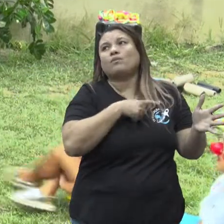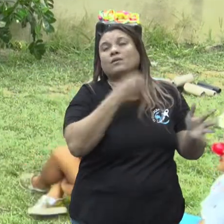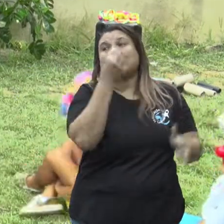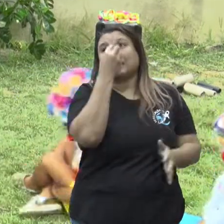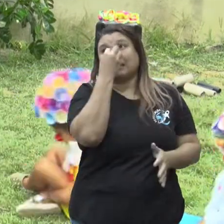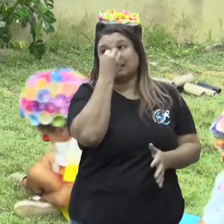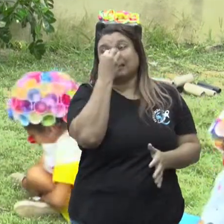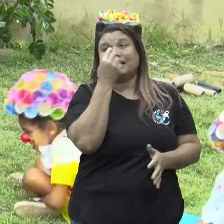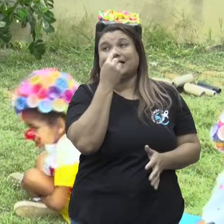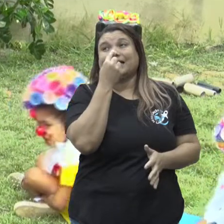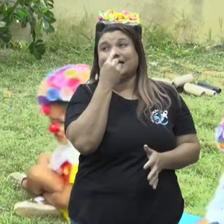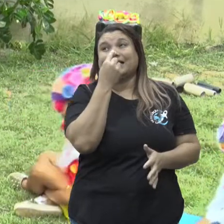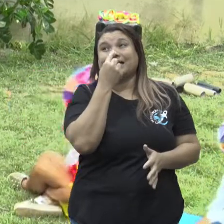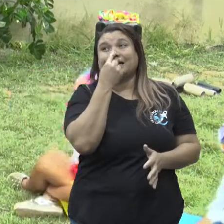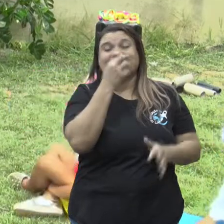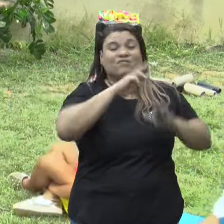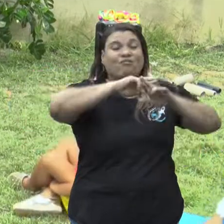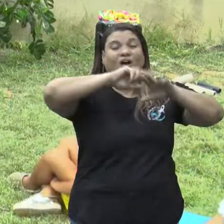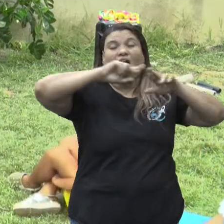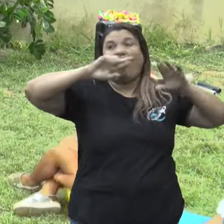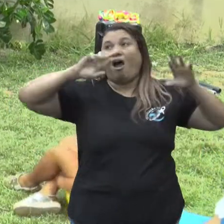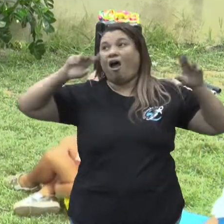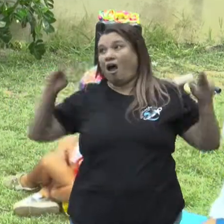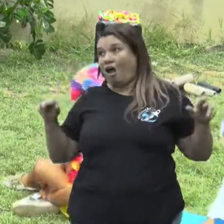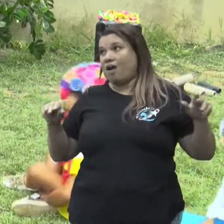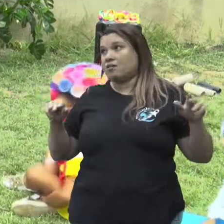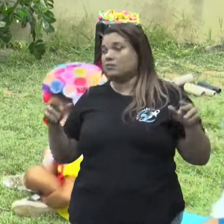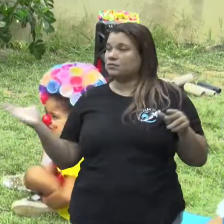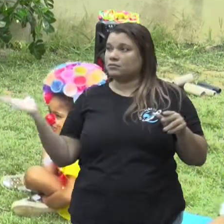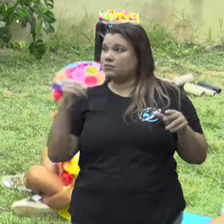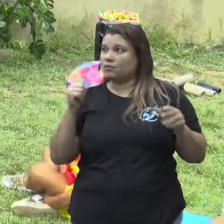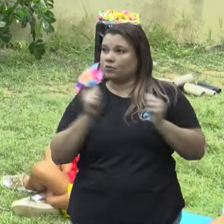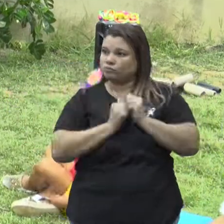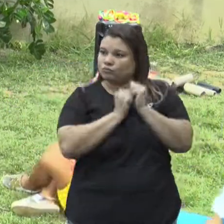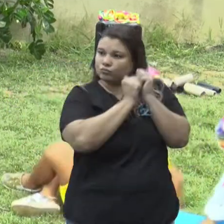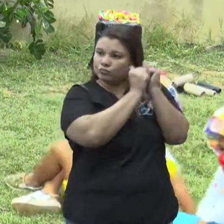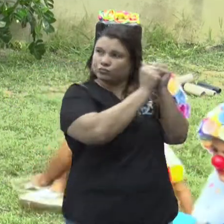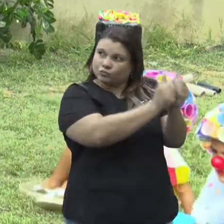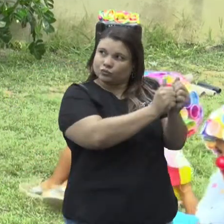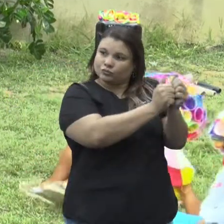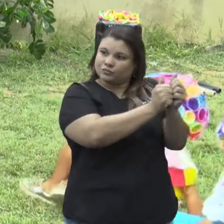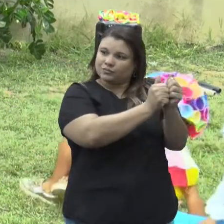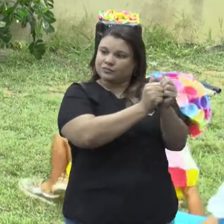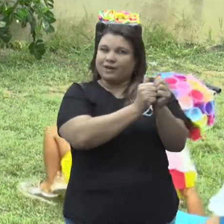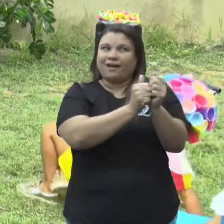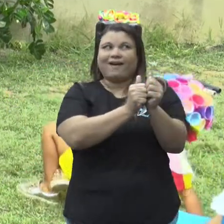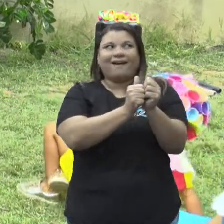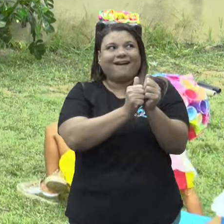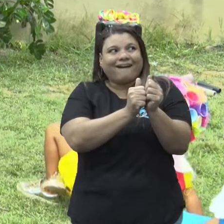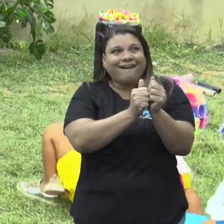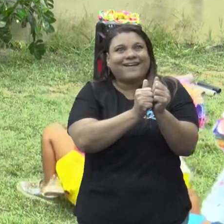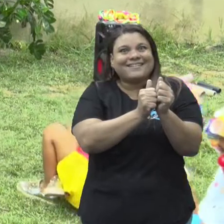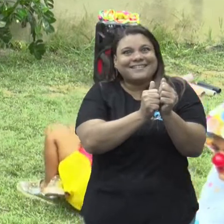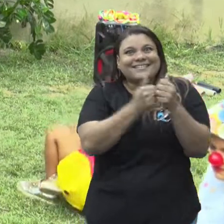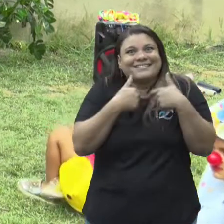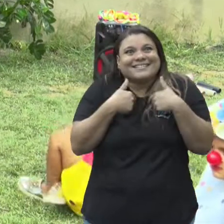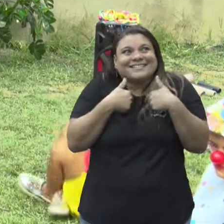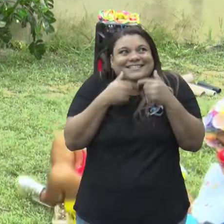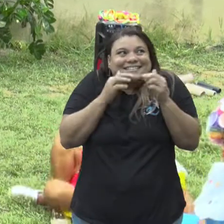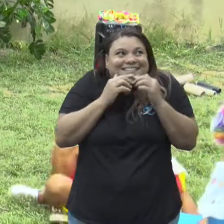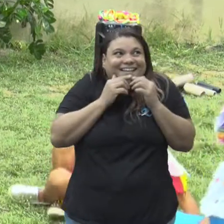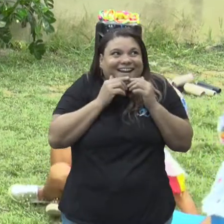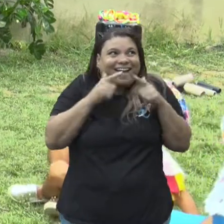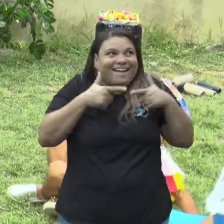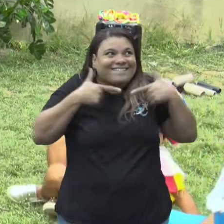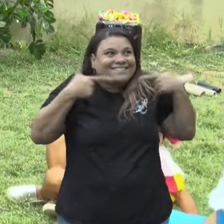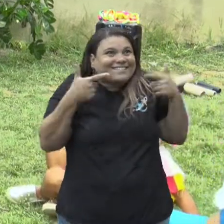encontrar um monte de nariz. E o palhaço, então, ó, começou a ficar feliz, porque ele poderia trocar